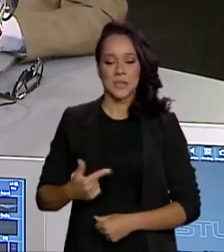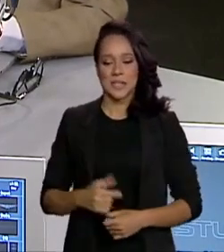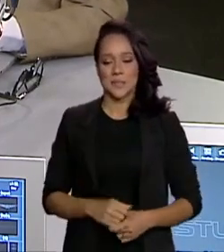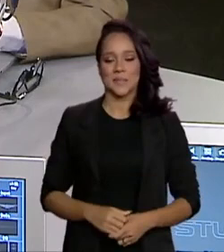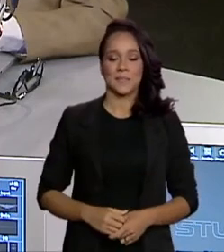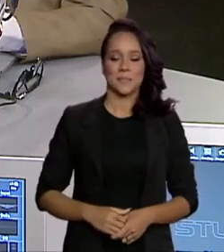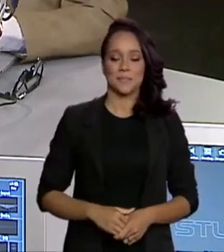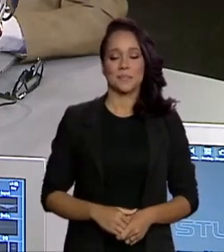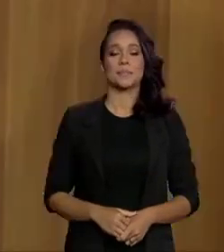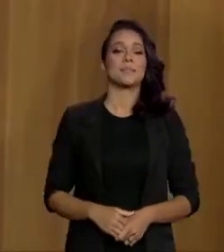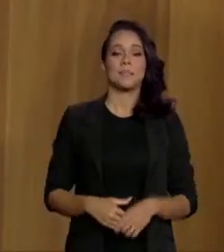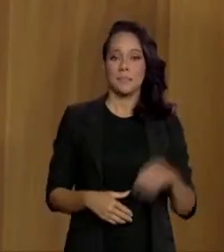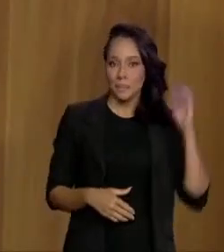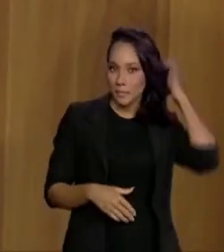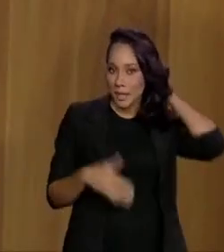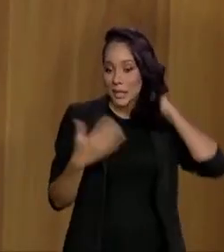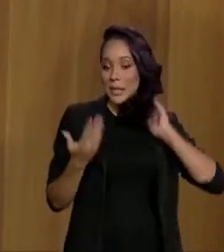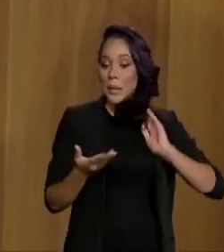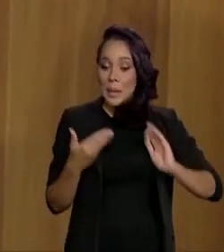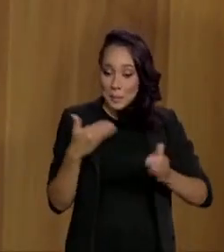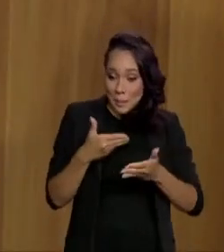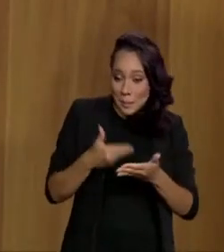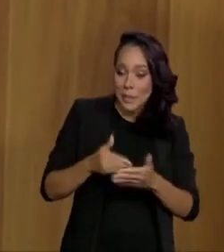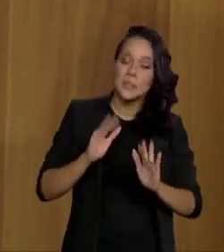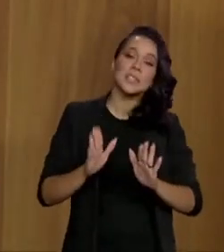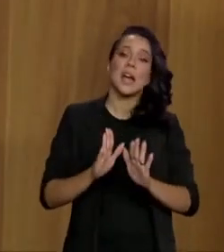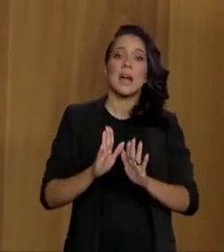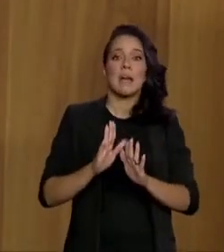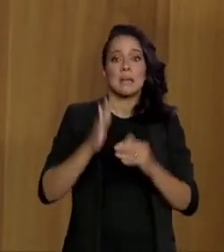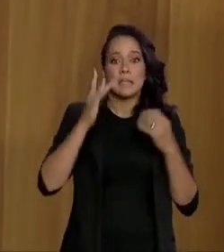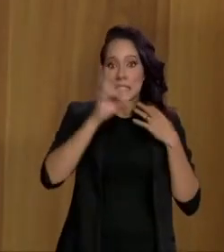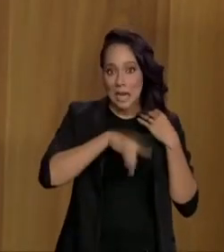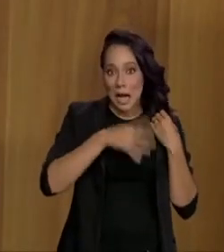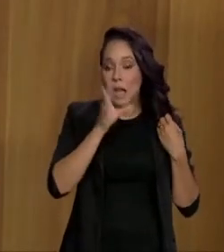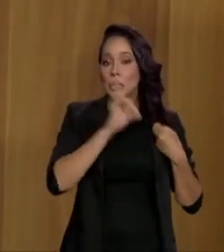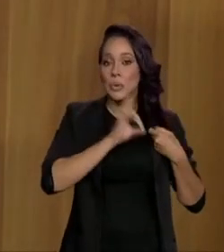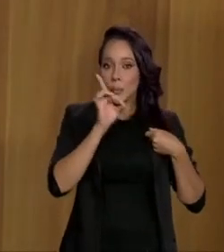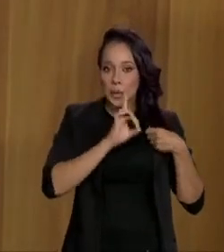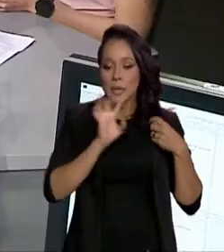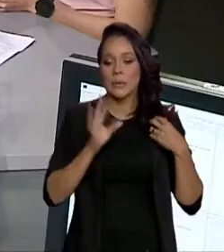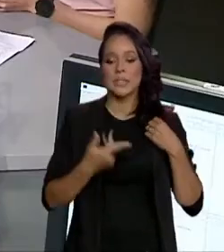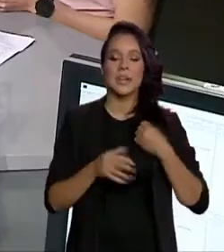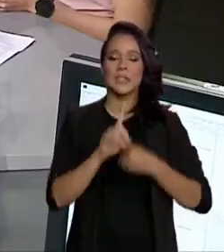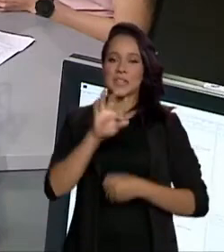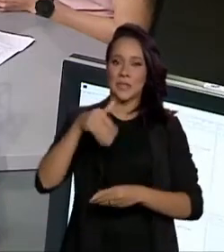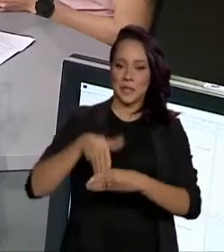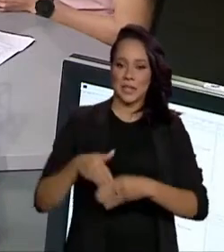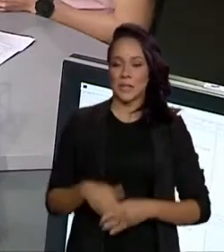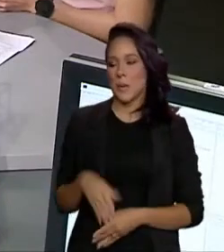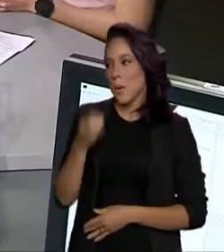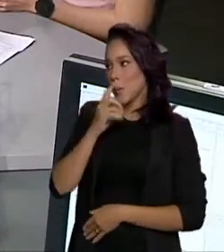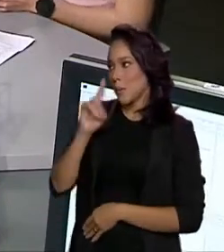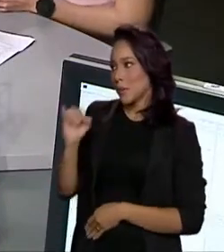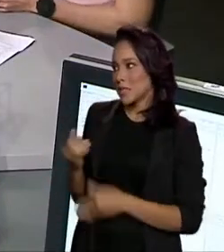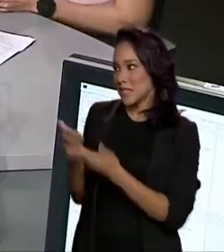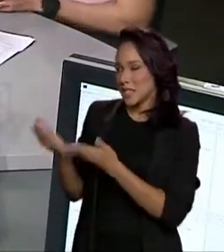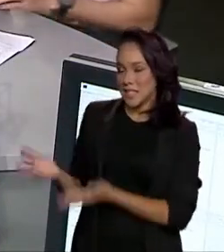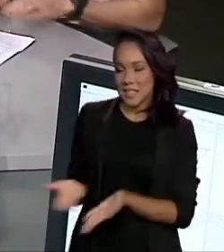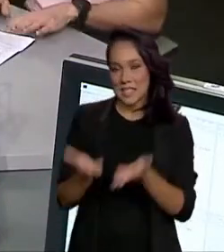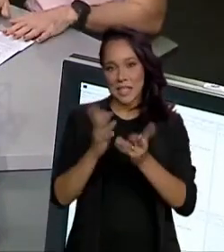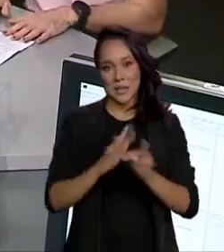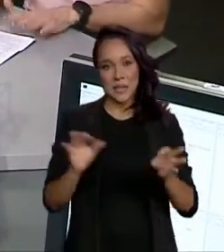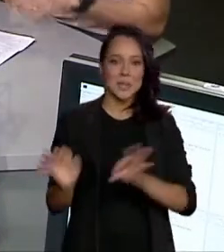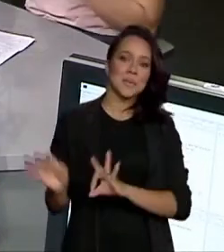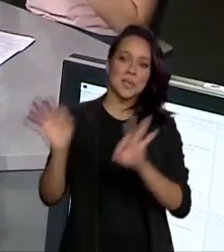2022. Então, Priscila, tá chegando, hein? Já é depois de amanhã. Já é depois de amanhã, né, Monique? Bom dia pra você, Miguelzinho, e também pra quem